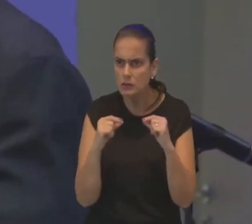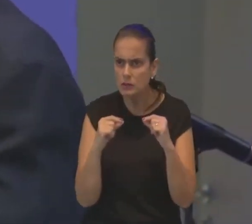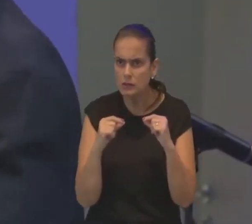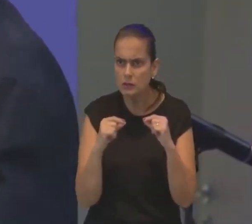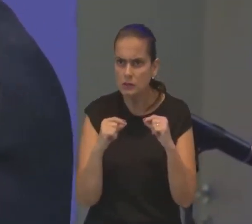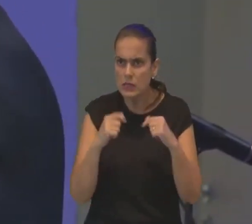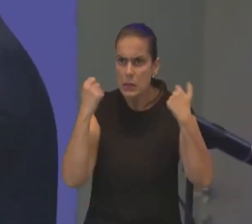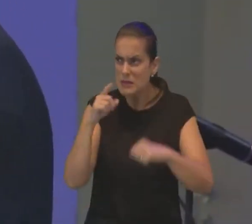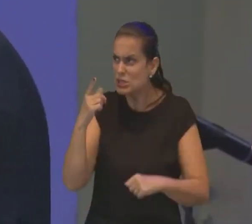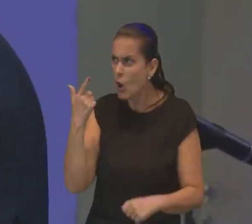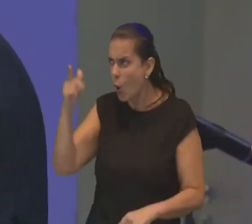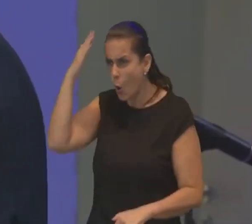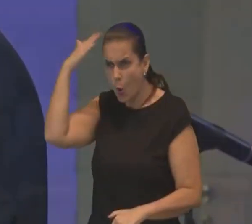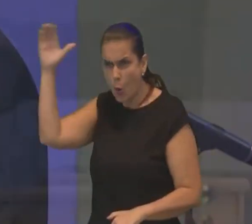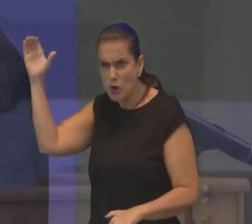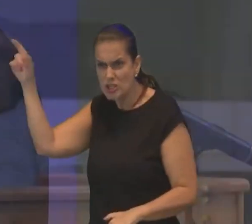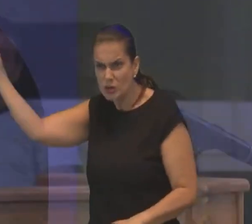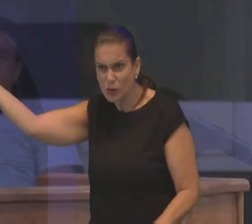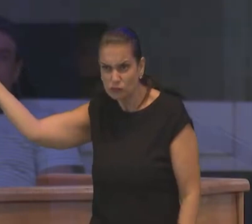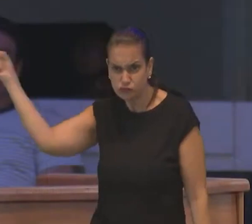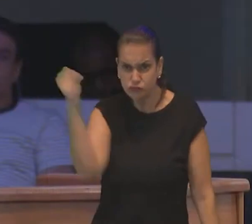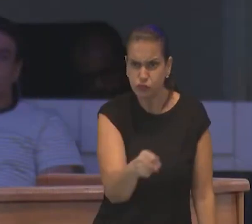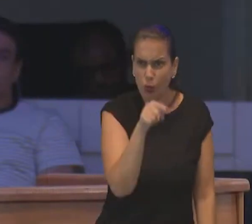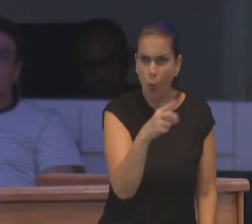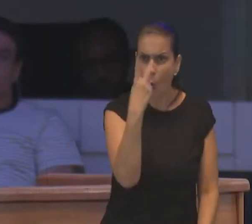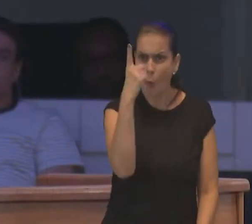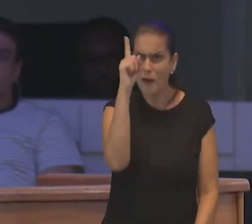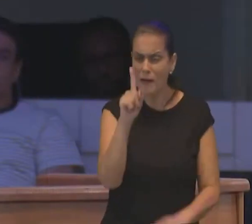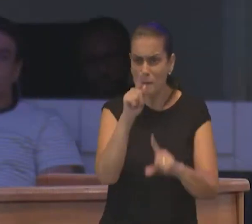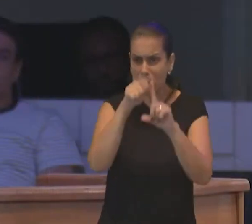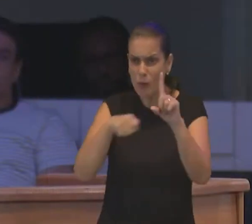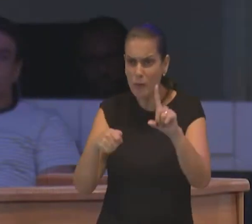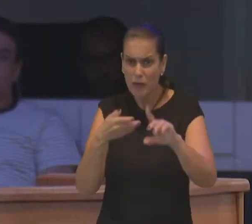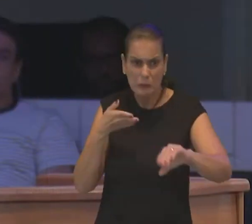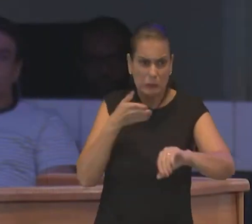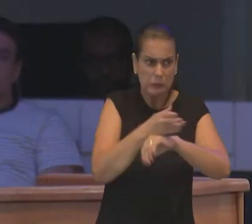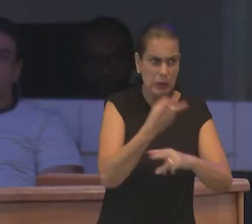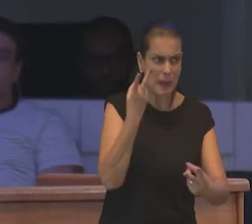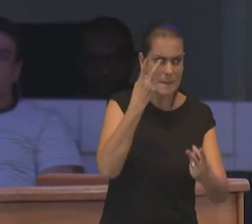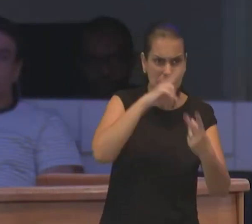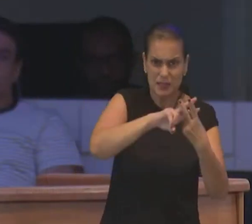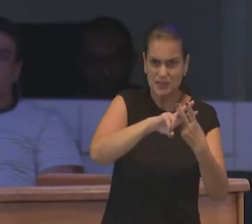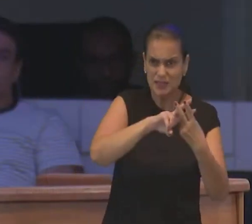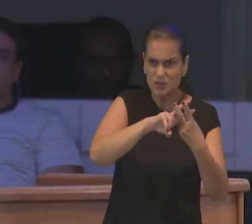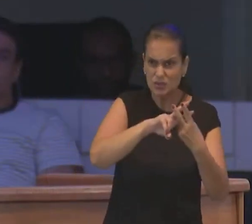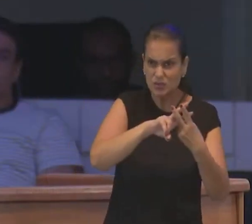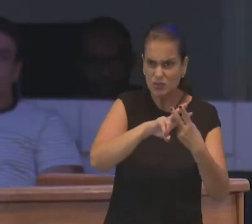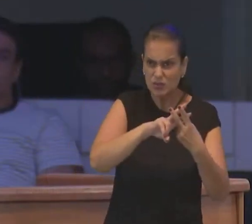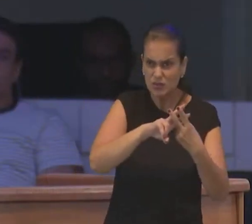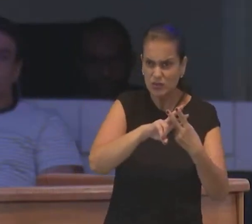Tem que vir uma pessoa de Curitiba, uma vez por mês, para entrar no Presídio Federal?